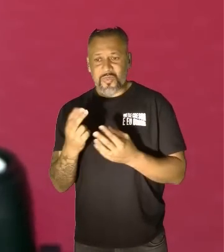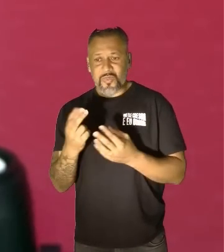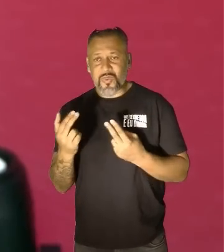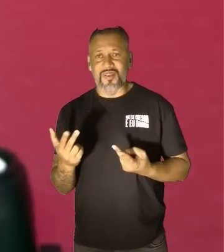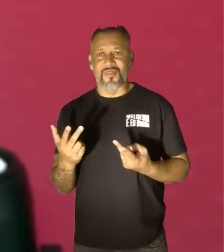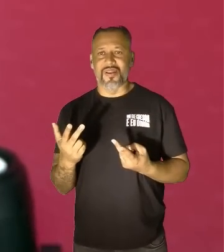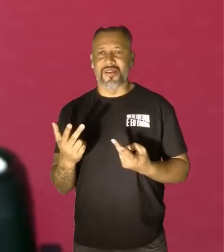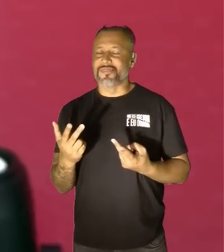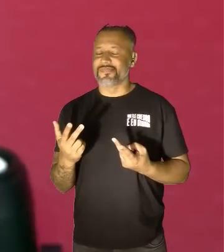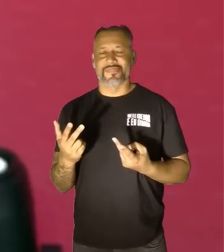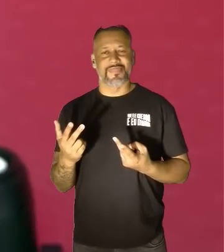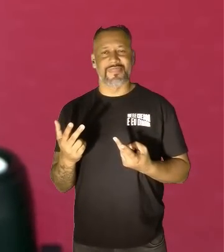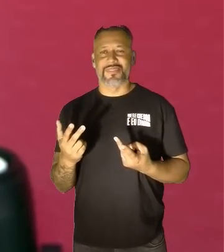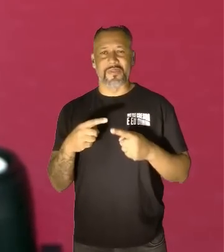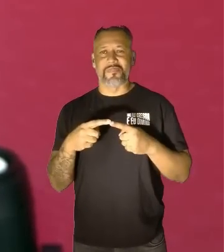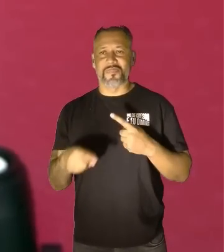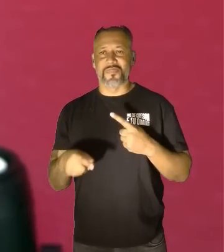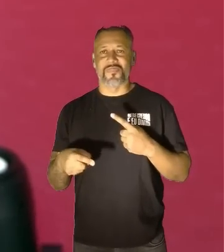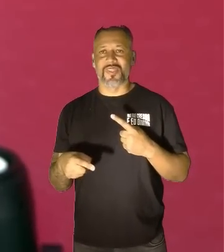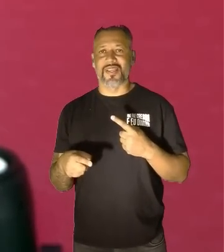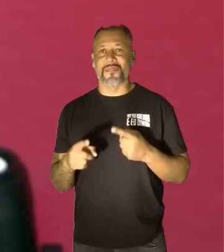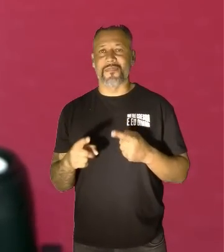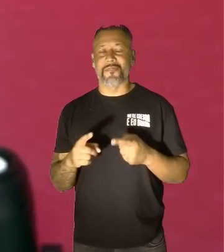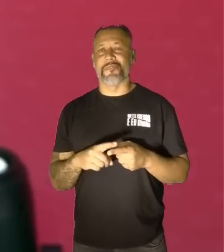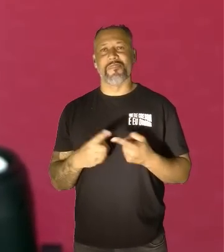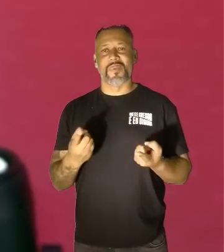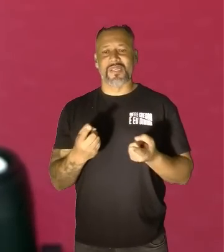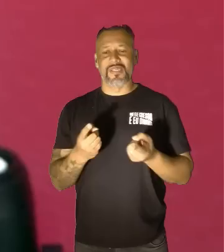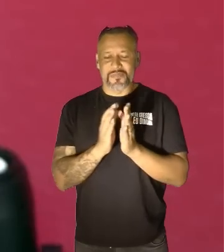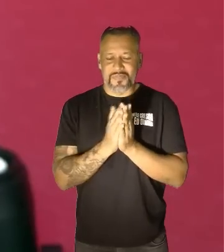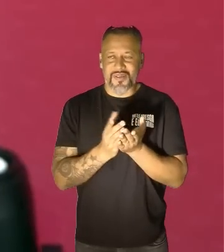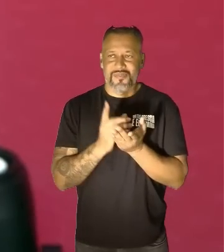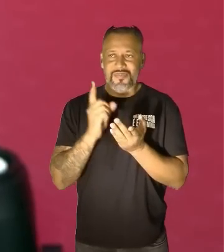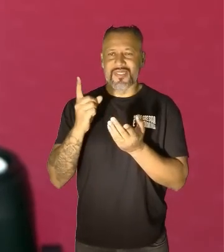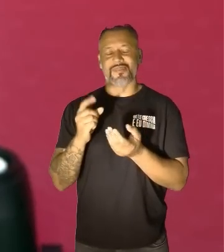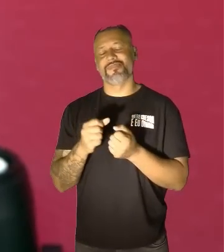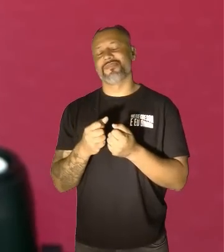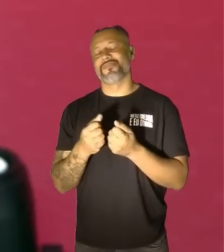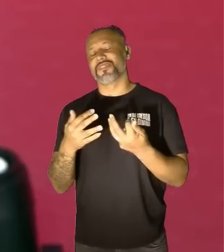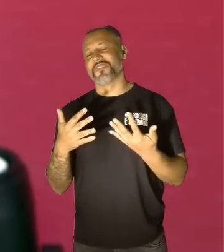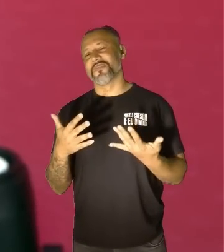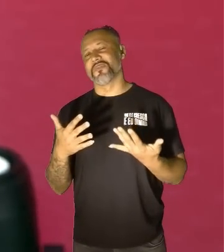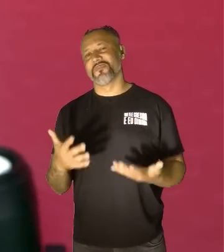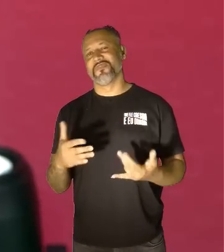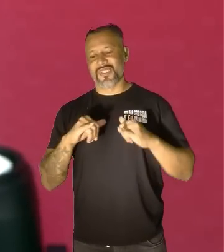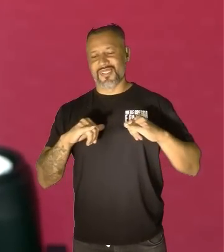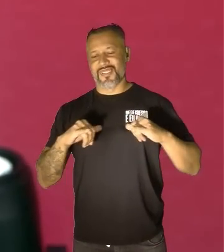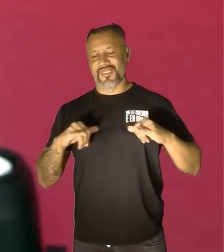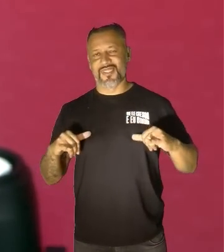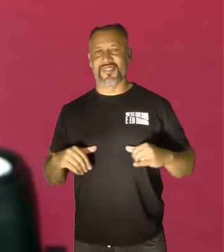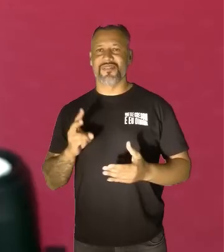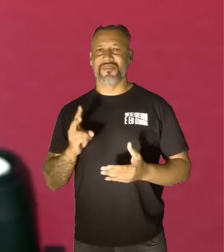dá. Mas a Bíblia diz que a conduta de Eli era: eu vou continuar dormindo onde eu sempre dormi,